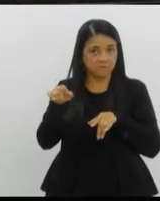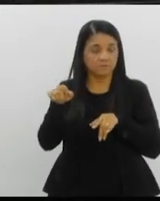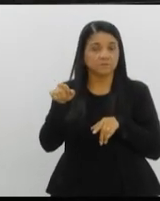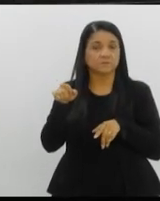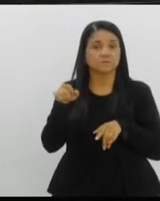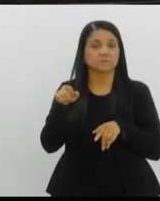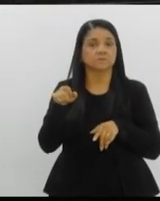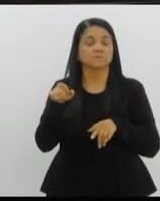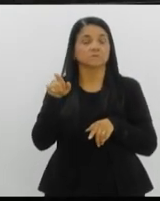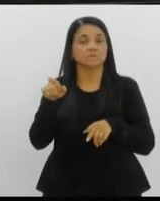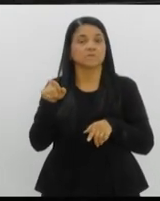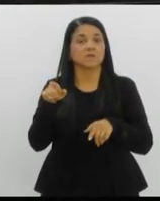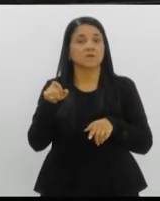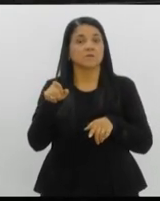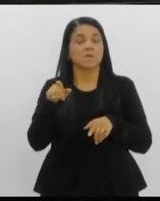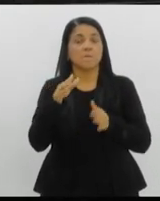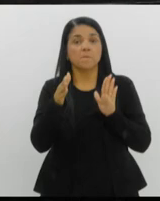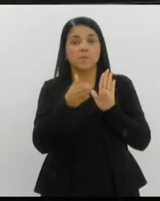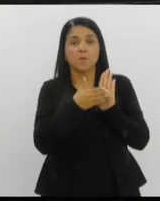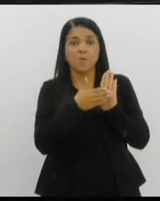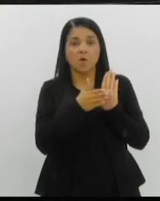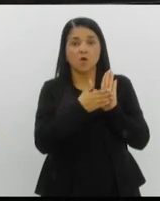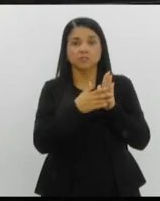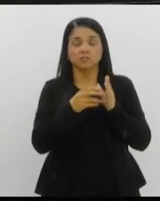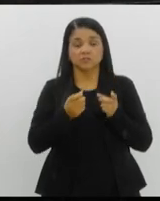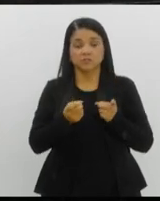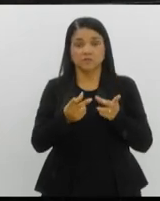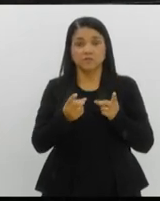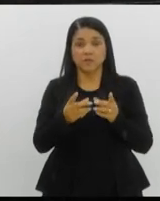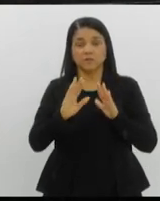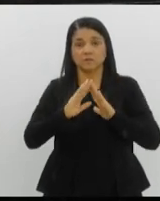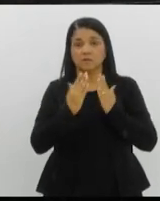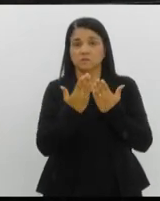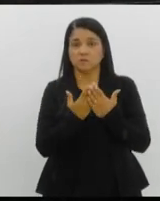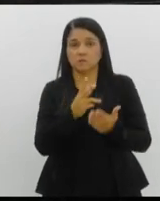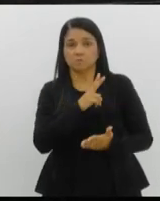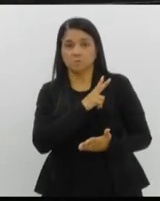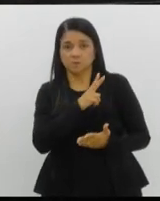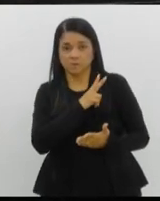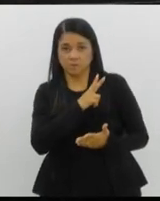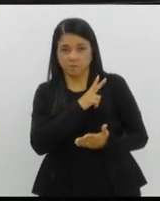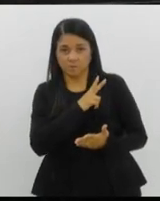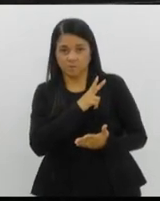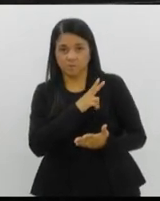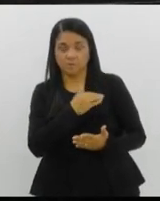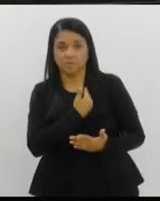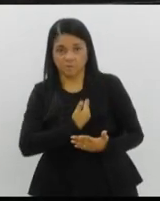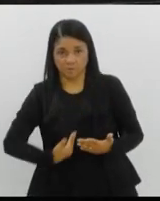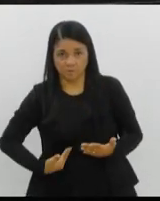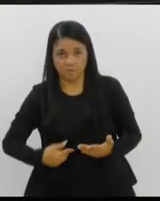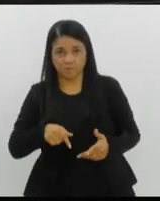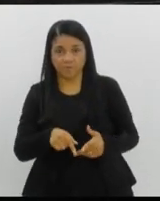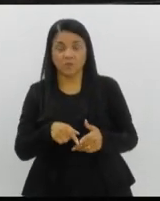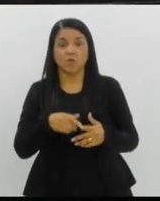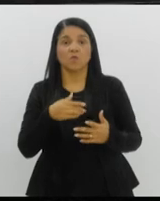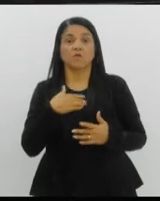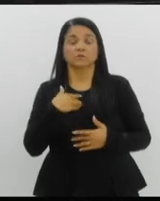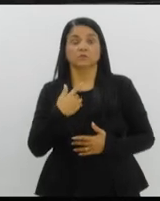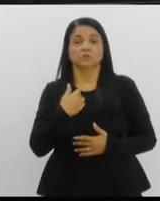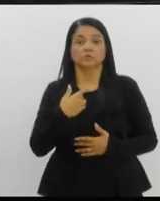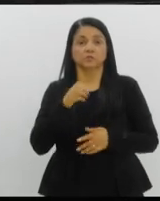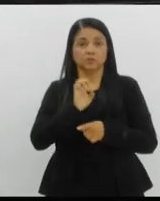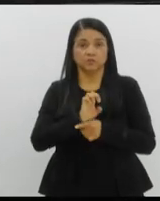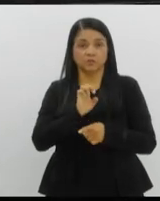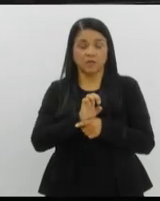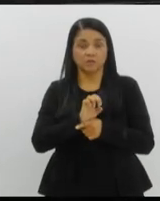de privatização da gestão escolar, que é impulsionada, inclusive, pelo governo do estado, o governador